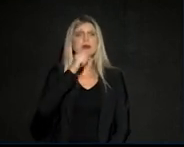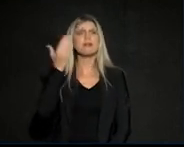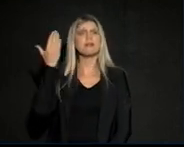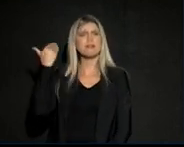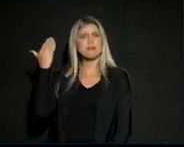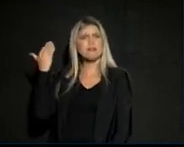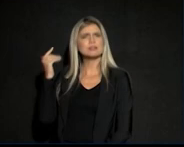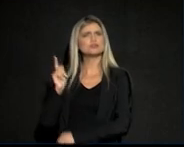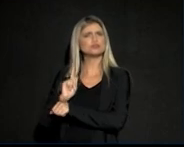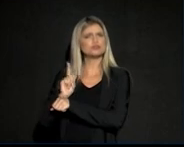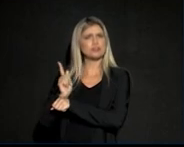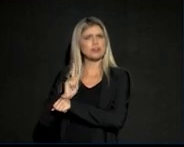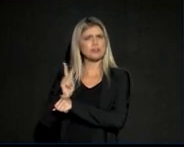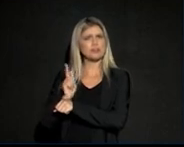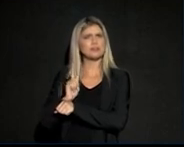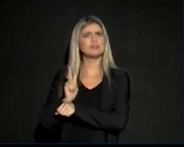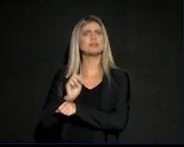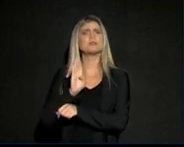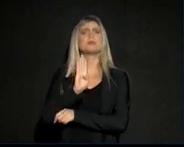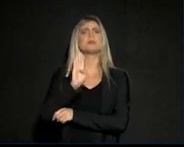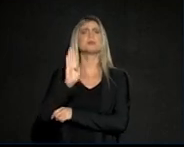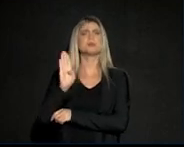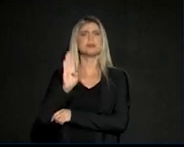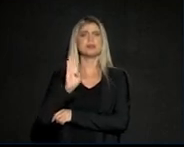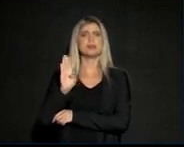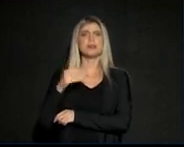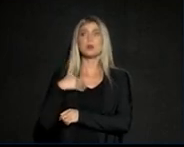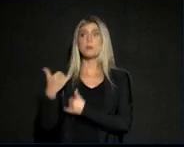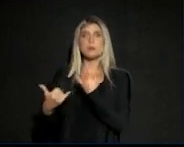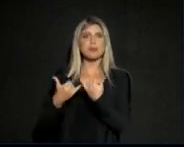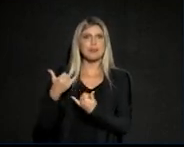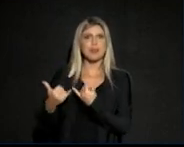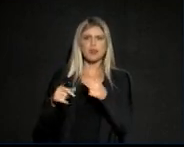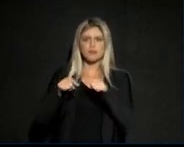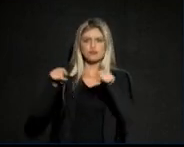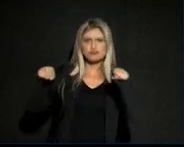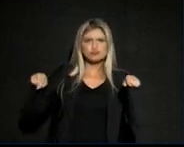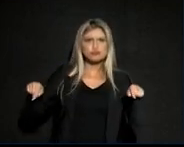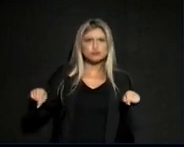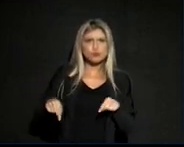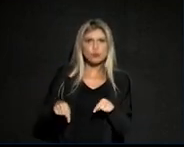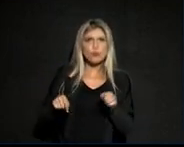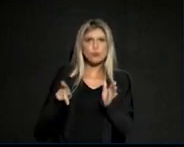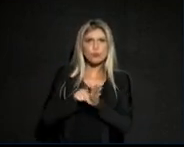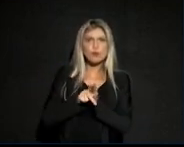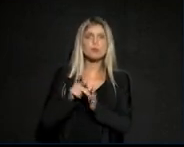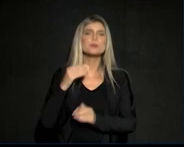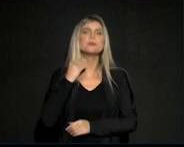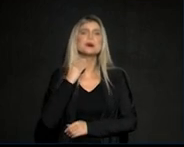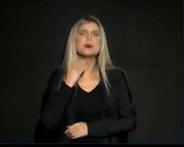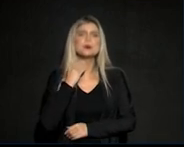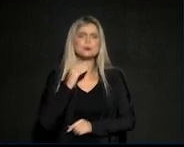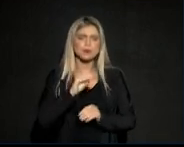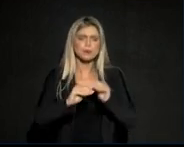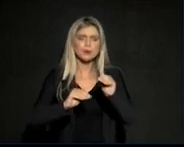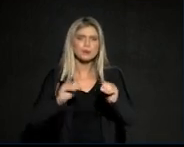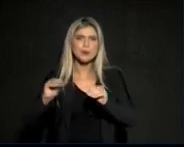eu com 12 anos que brincava D Banco Imobiliário e queria ser caixa de banco já e isso é